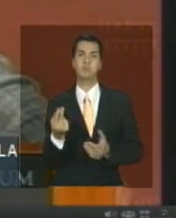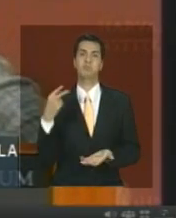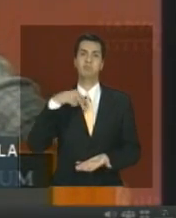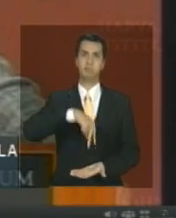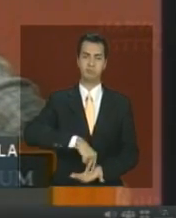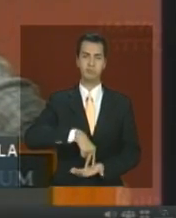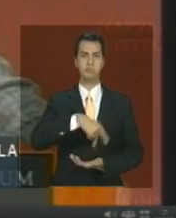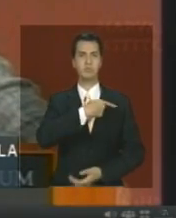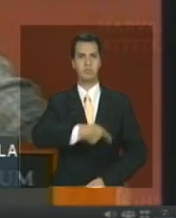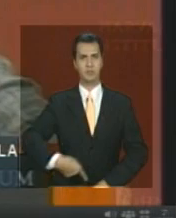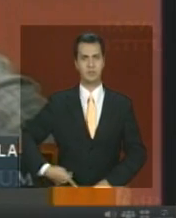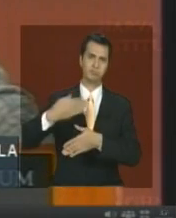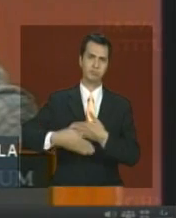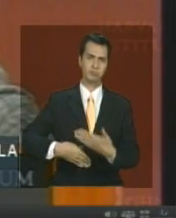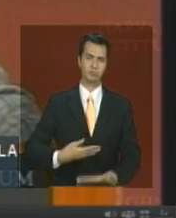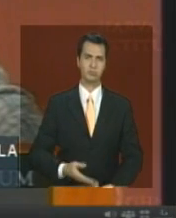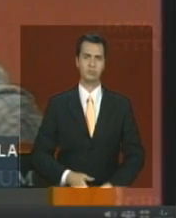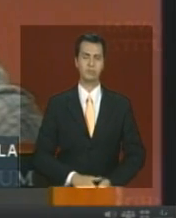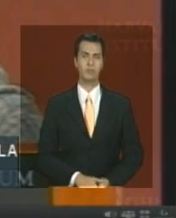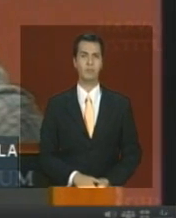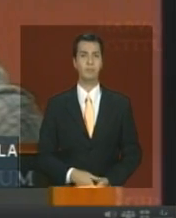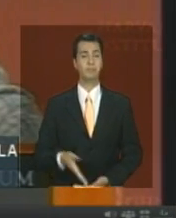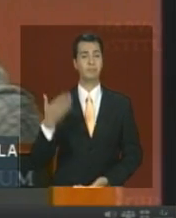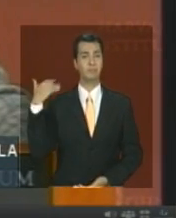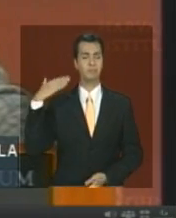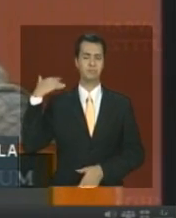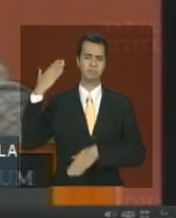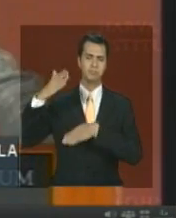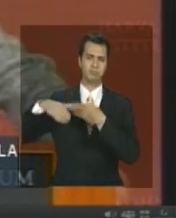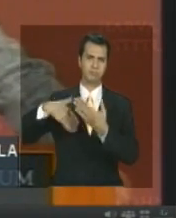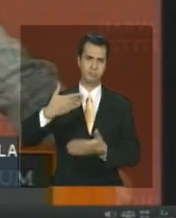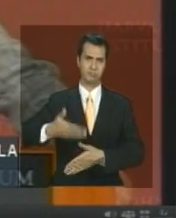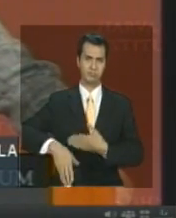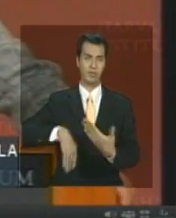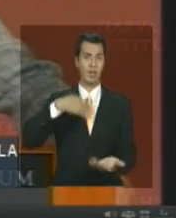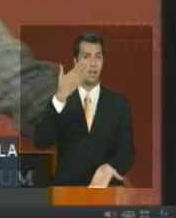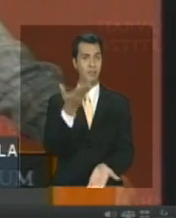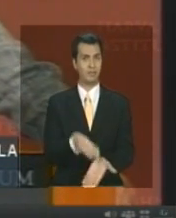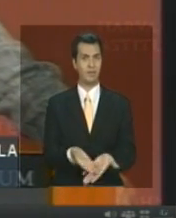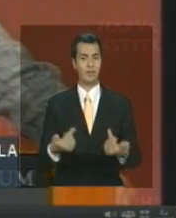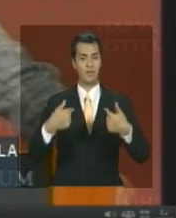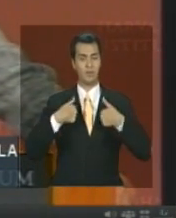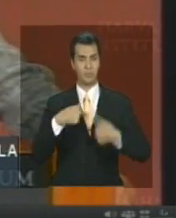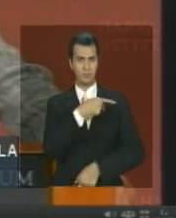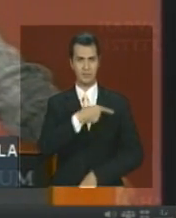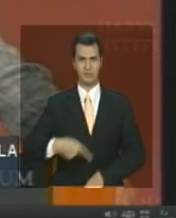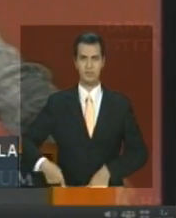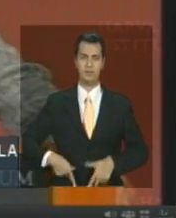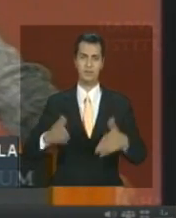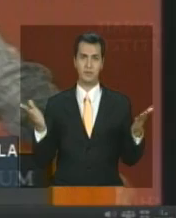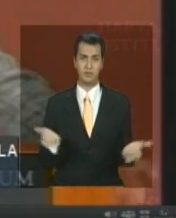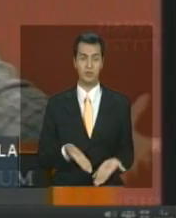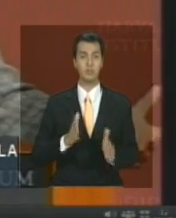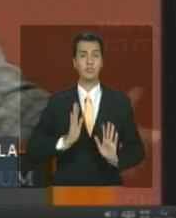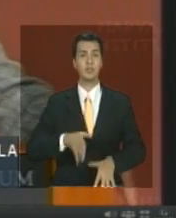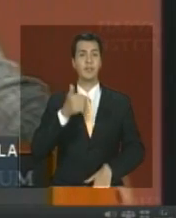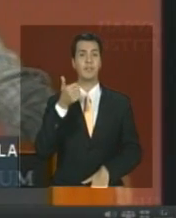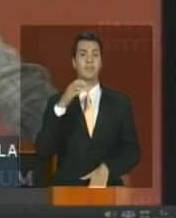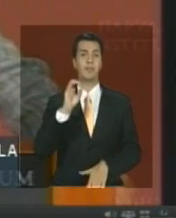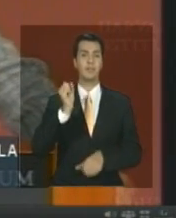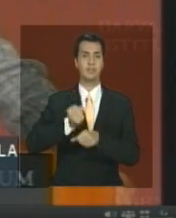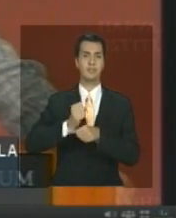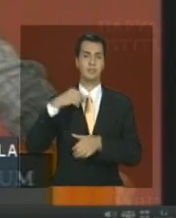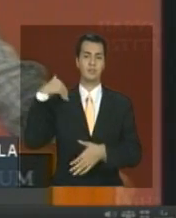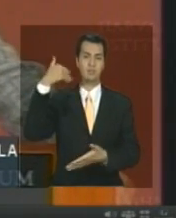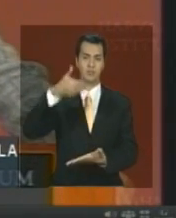brasileiro. A partir daí, e até o meu governo, nós, nessa última década,